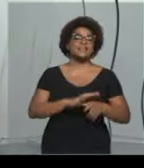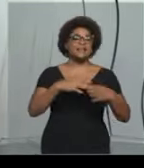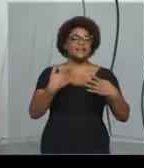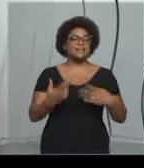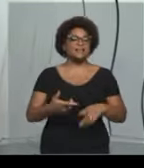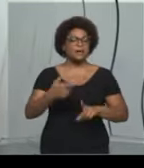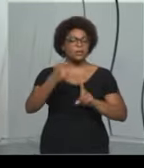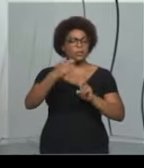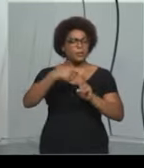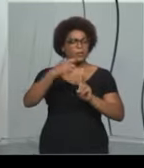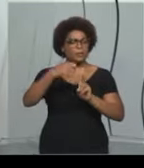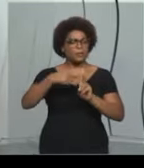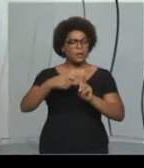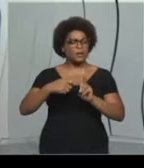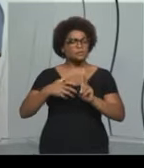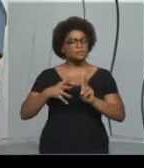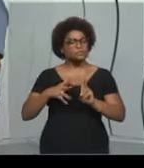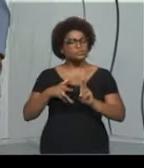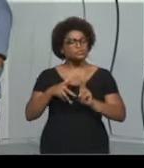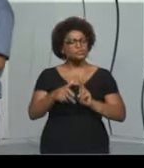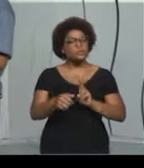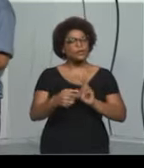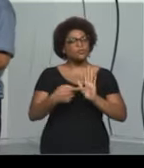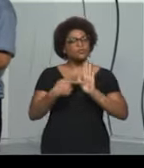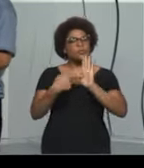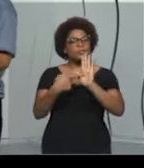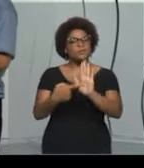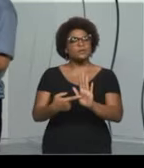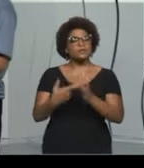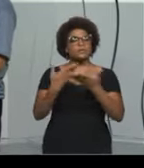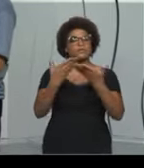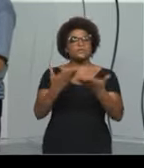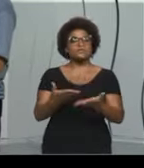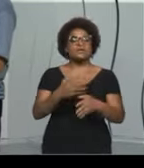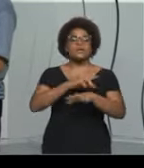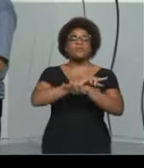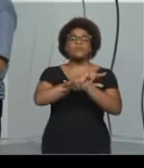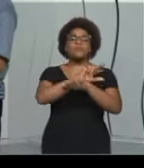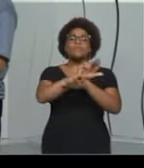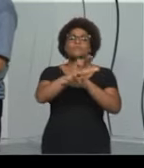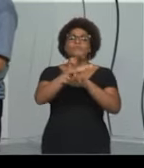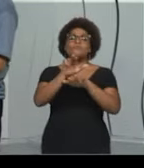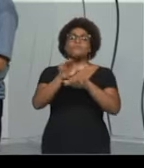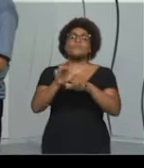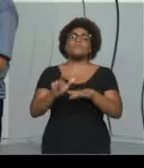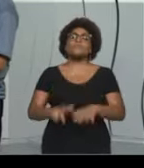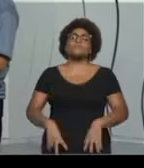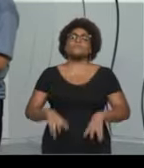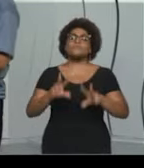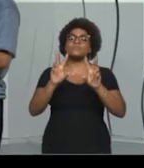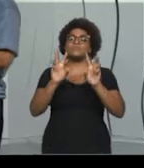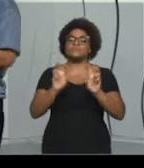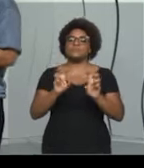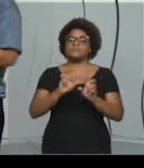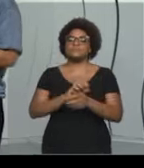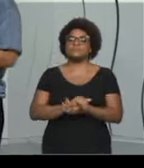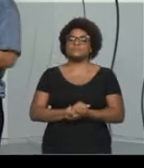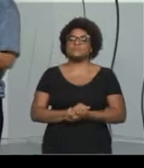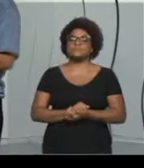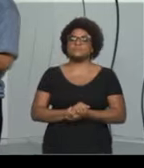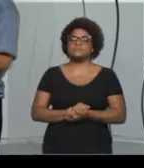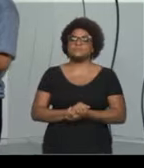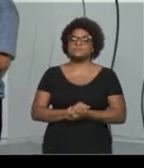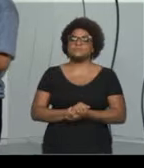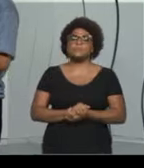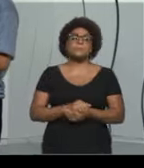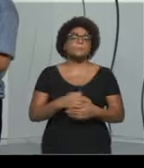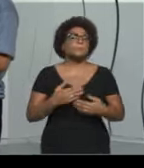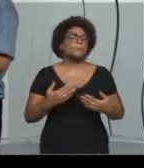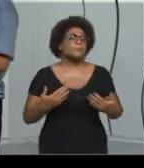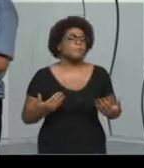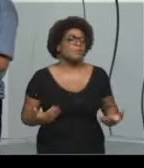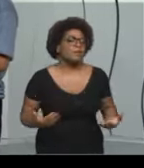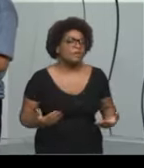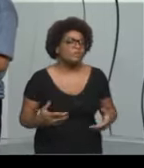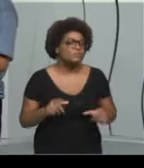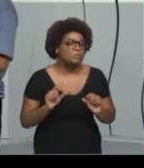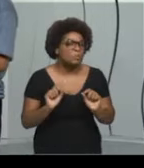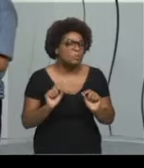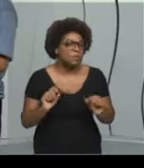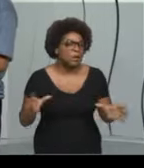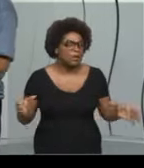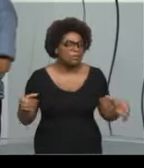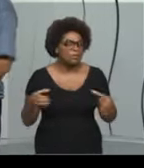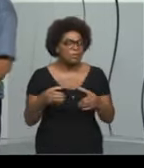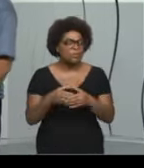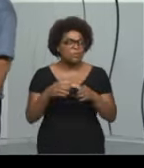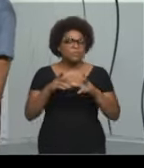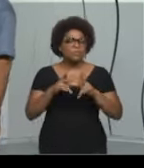vamos apresentar para vocês vários temas. Mas o que será que a equipe faz? Então,